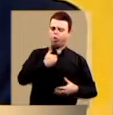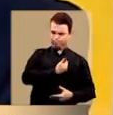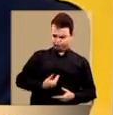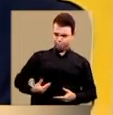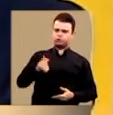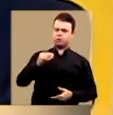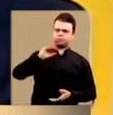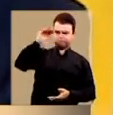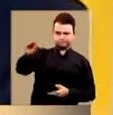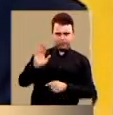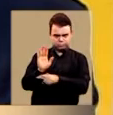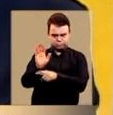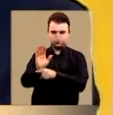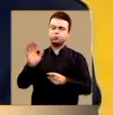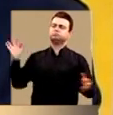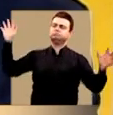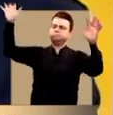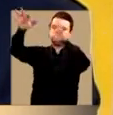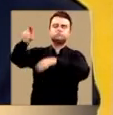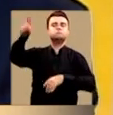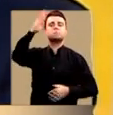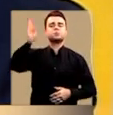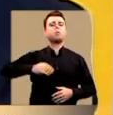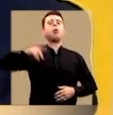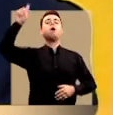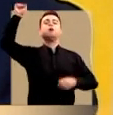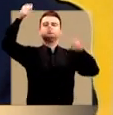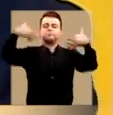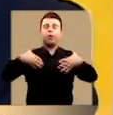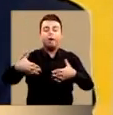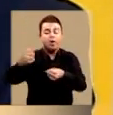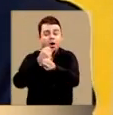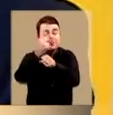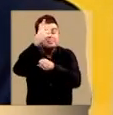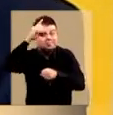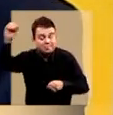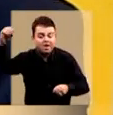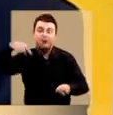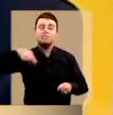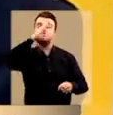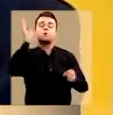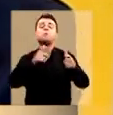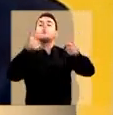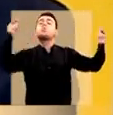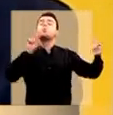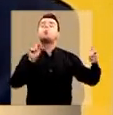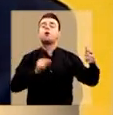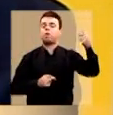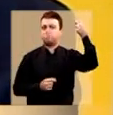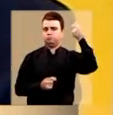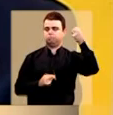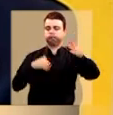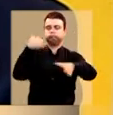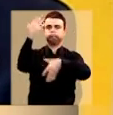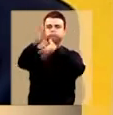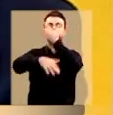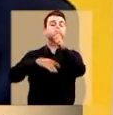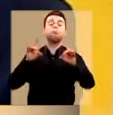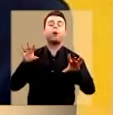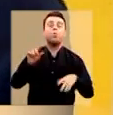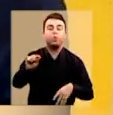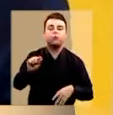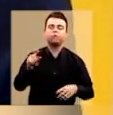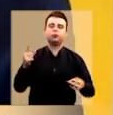com subsídios públicos, o Brasil se manifestou dizendo que em 100 anos nós nos tornaríamos uma nação branca. 100